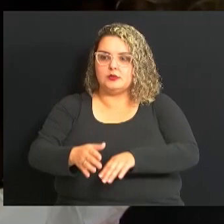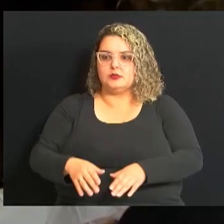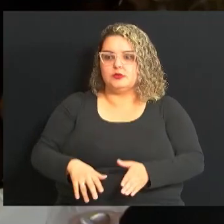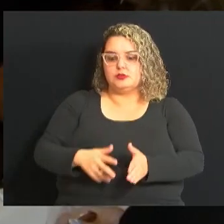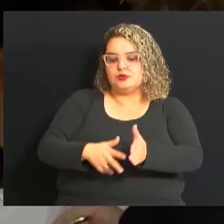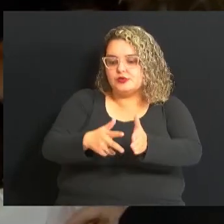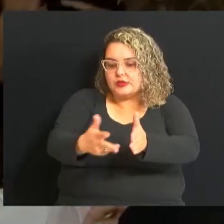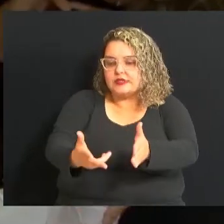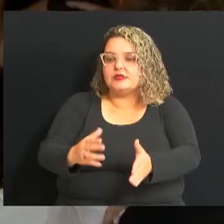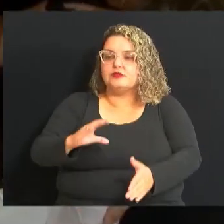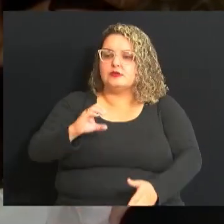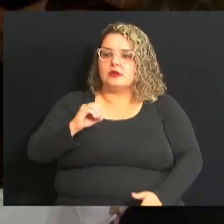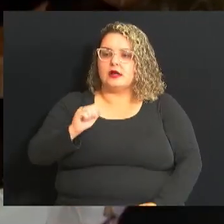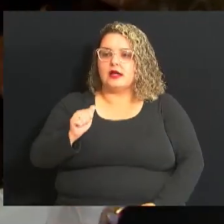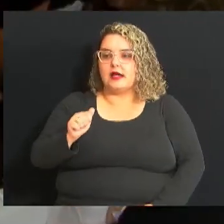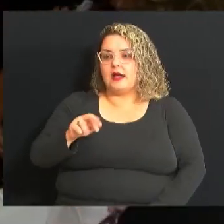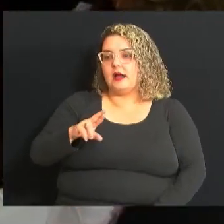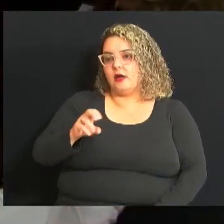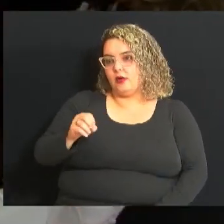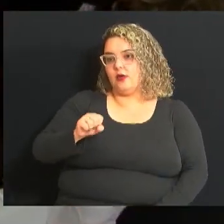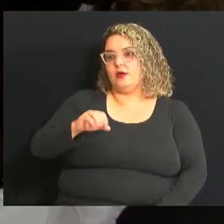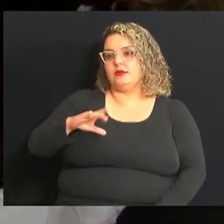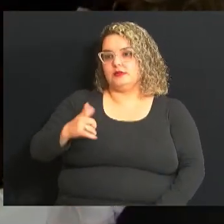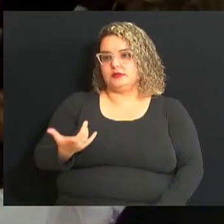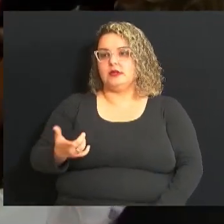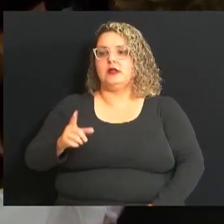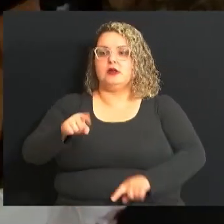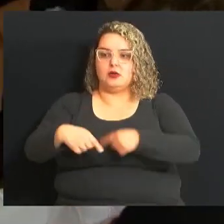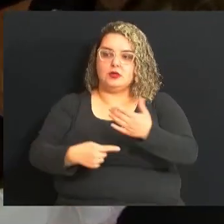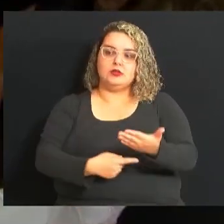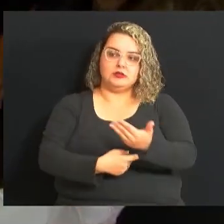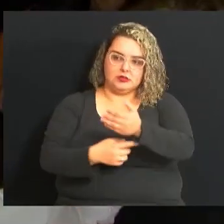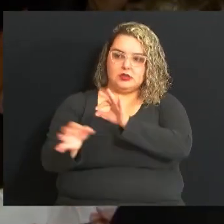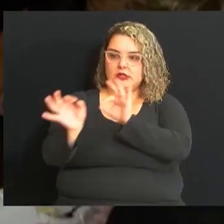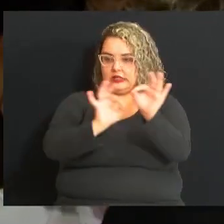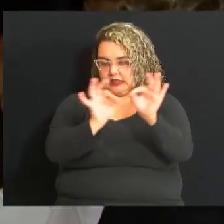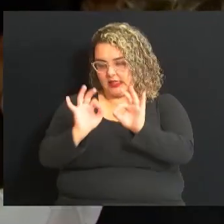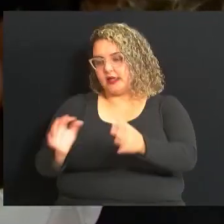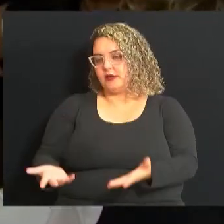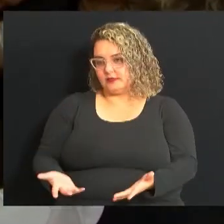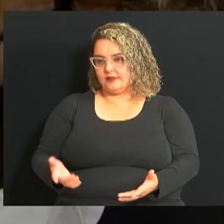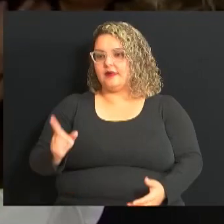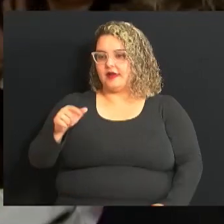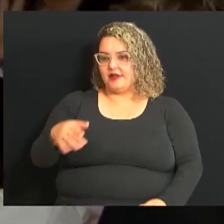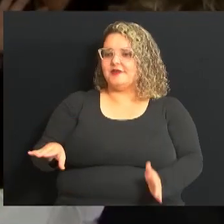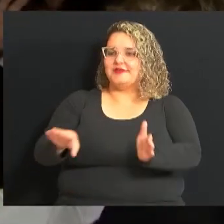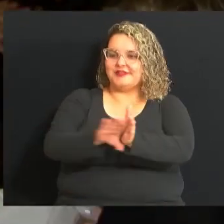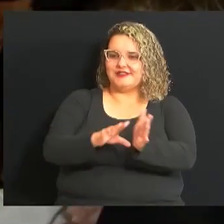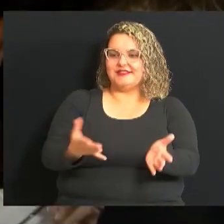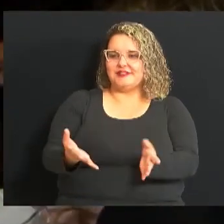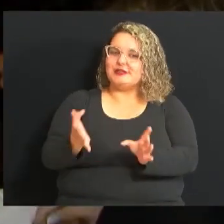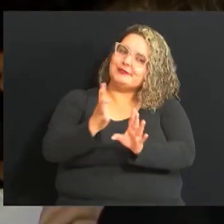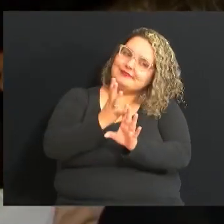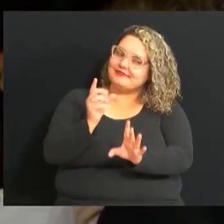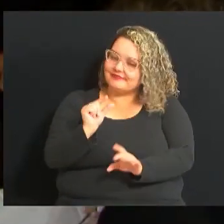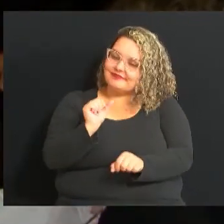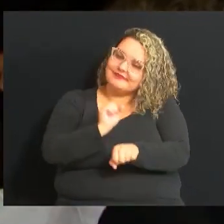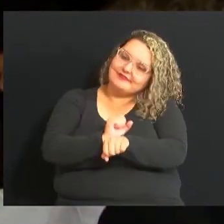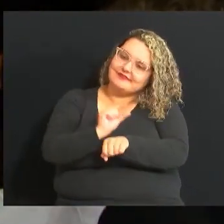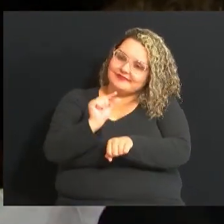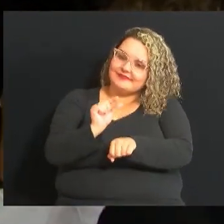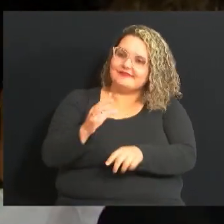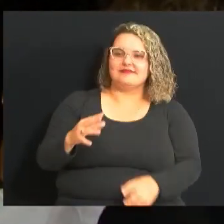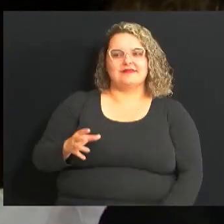carrossel. A gente tem algumas interatividades tecnológicas também na decoração, mas é isso. É só chegar, se tiver uma filinha, esperar um pouquinho, mas